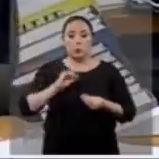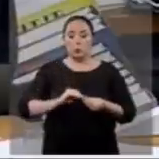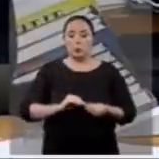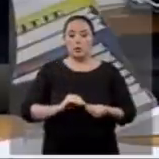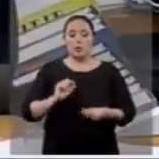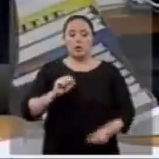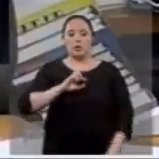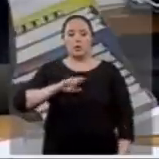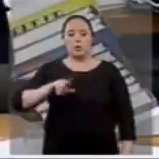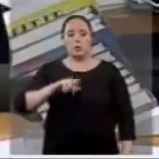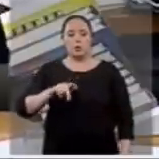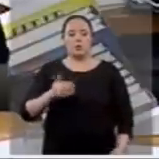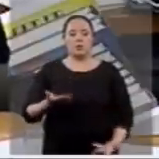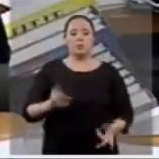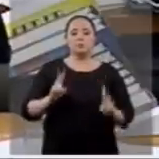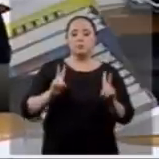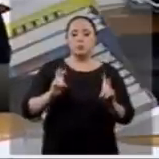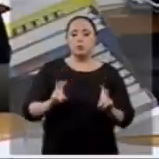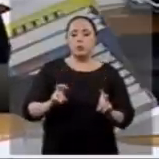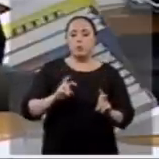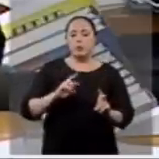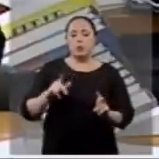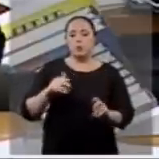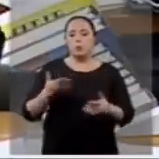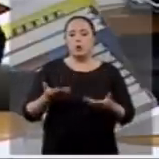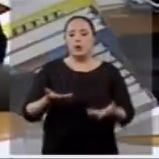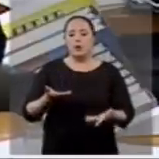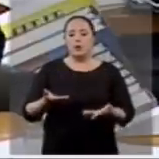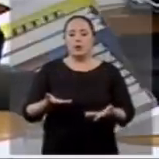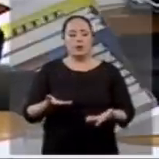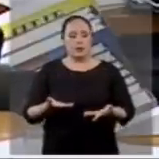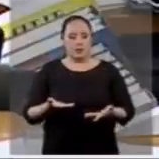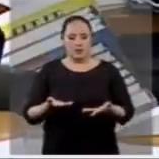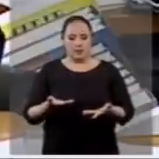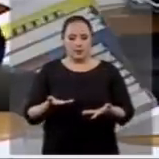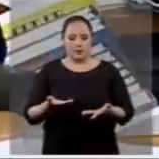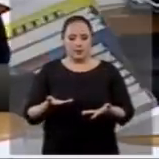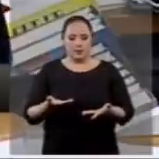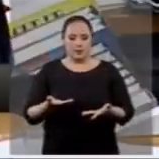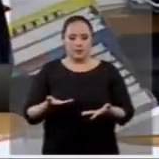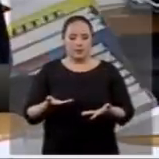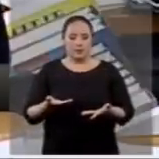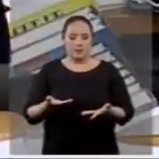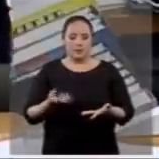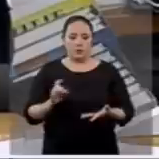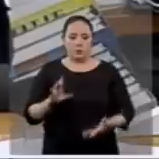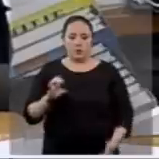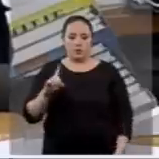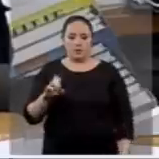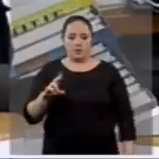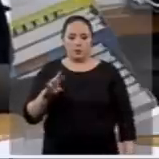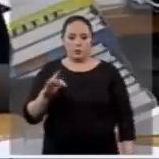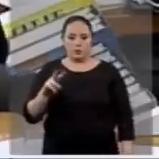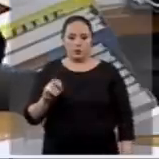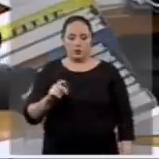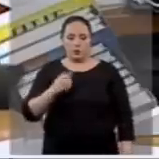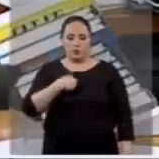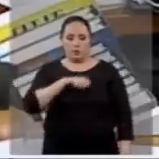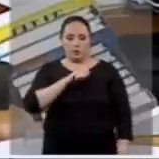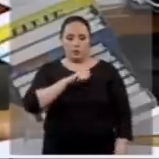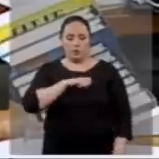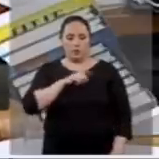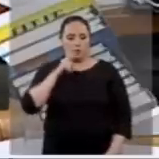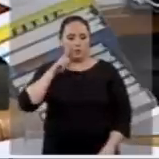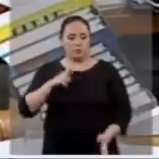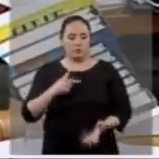não se está diante, não bastasse o executivo fiscal para a cobrança dos tributos